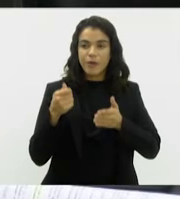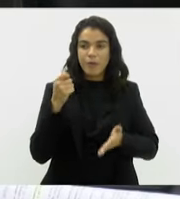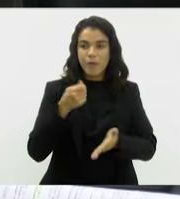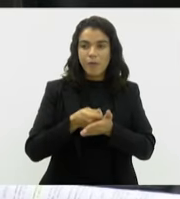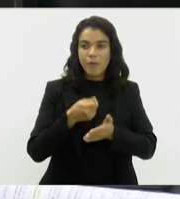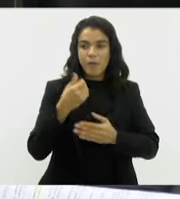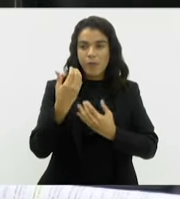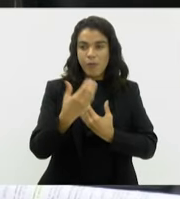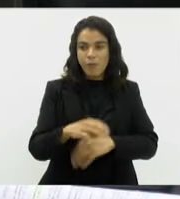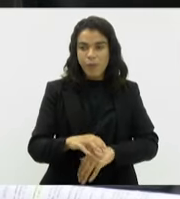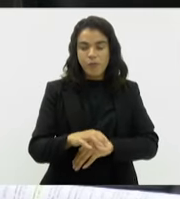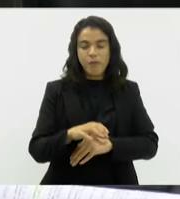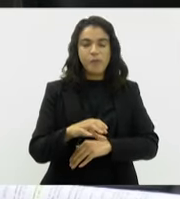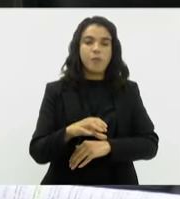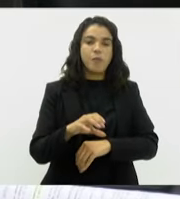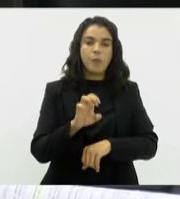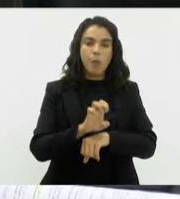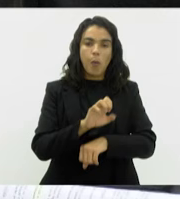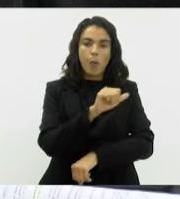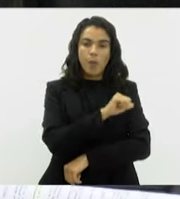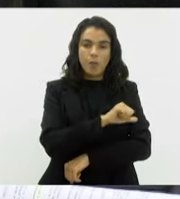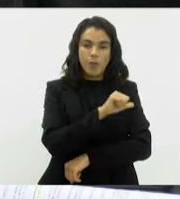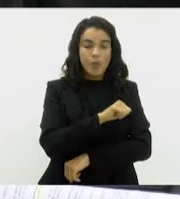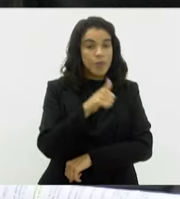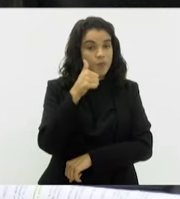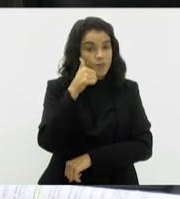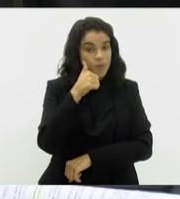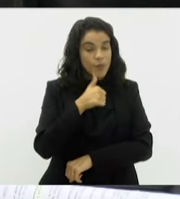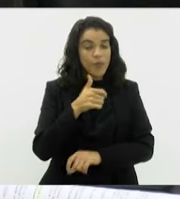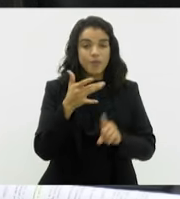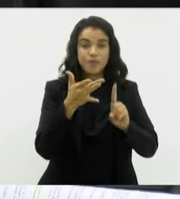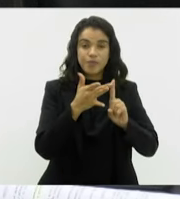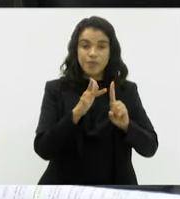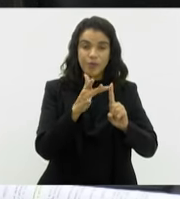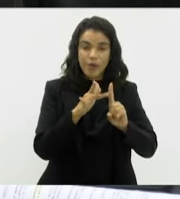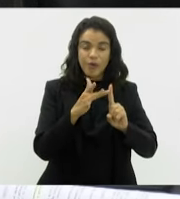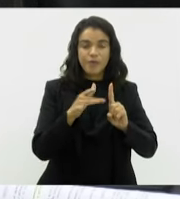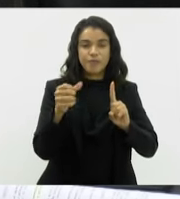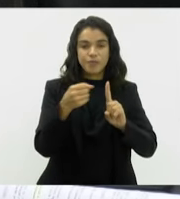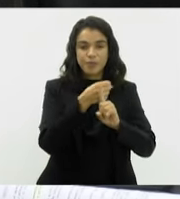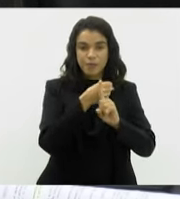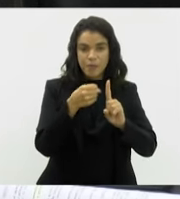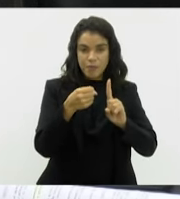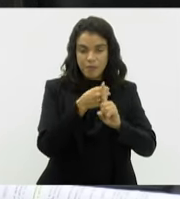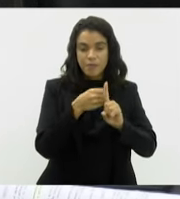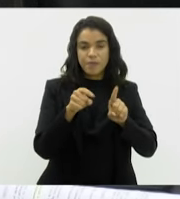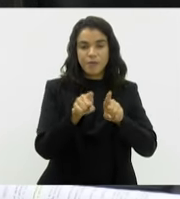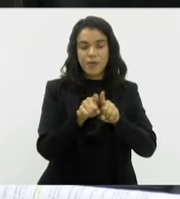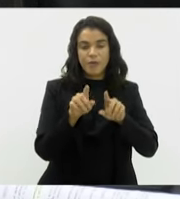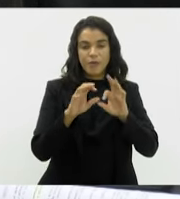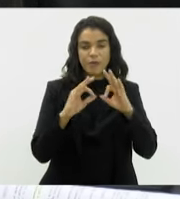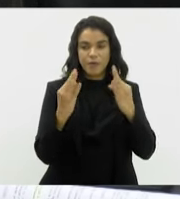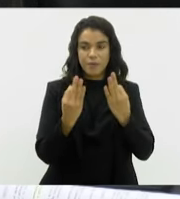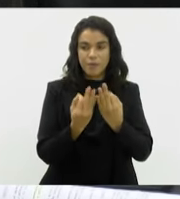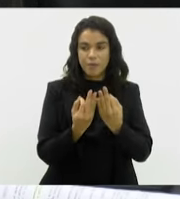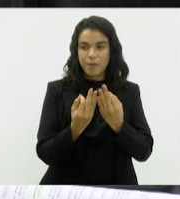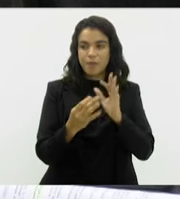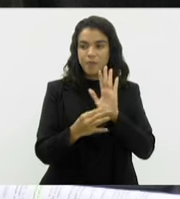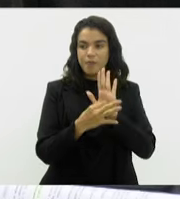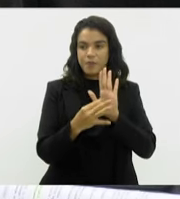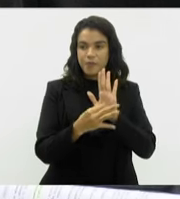concurso público no âmbito do Estado do Rio de Janeiro as candidatas vítimas de violência doméstica e familiar. Parecer